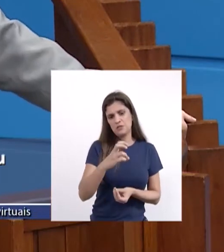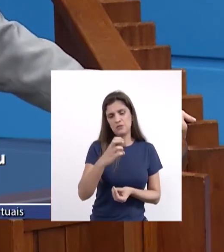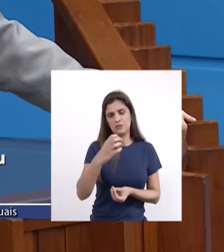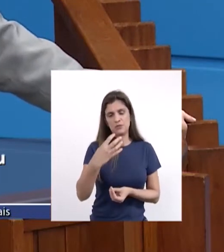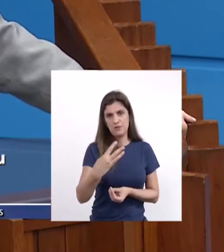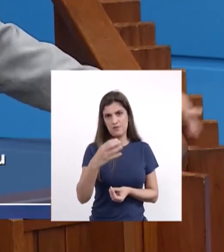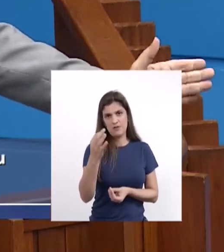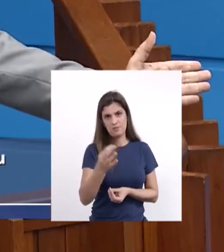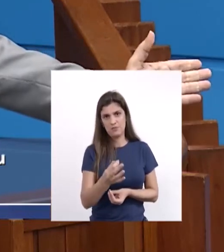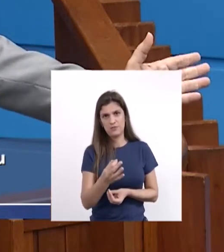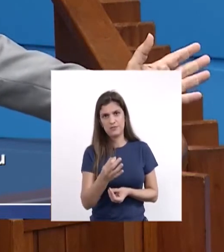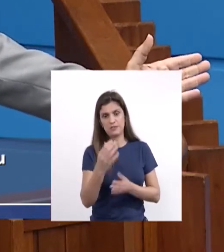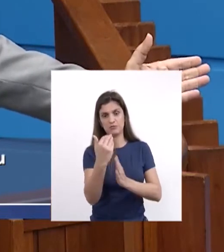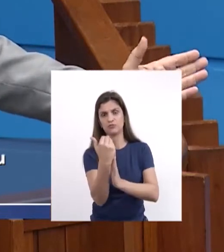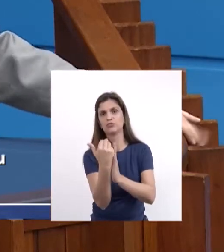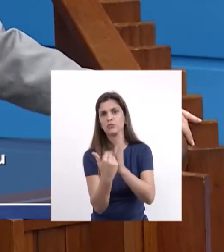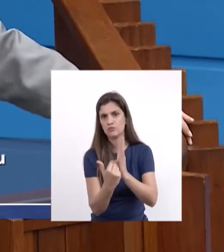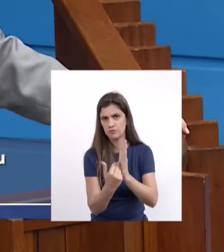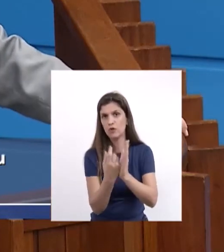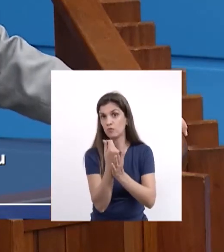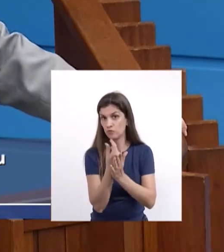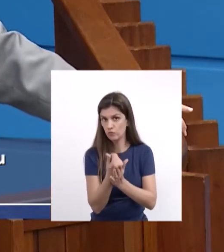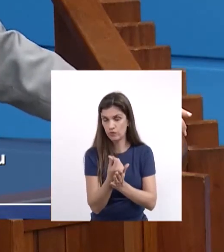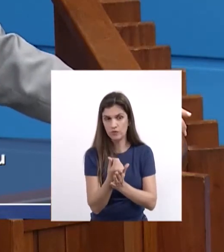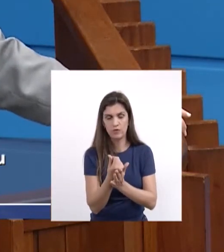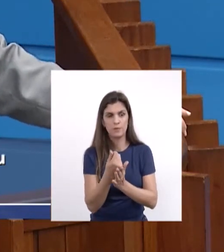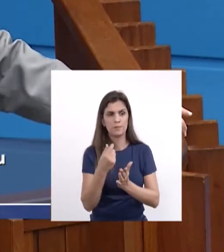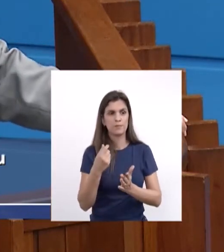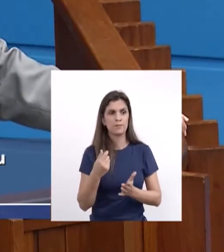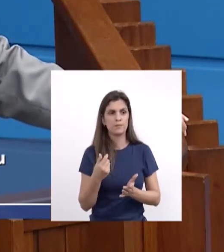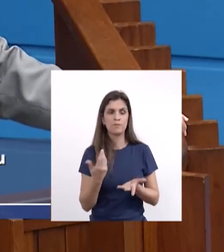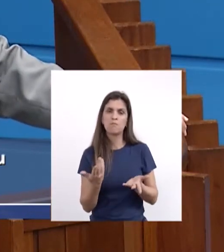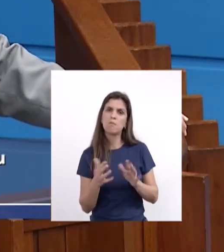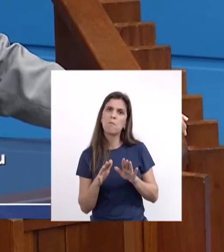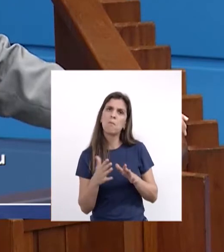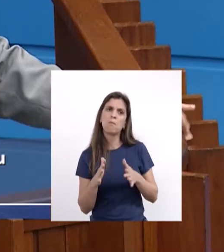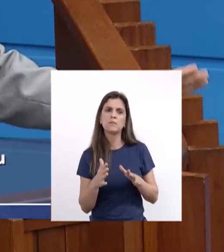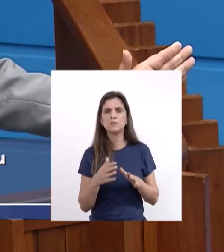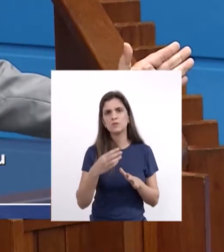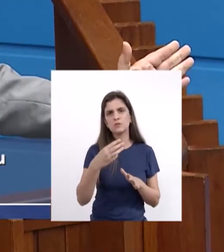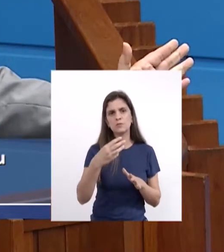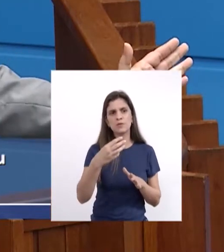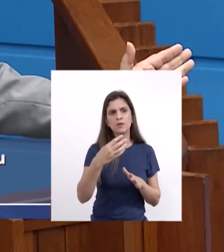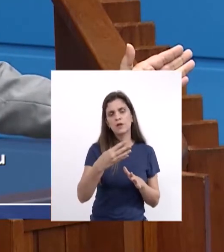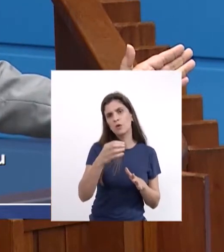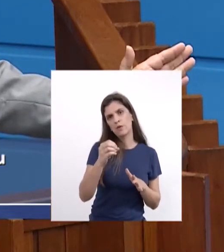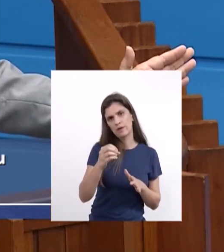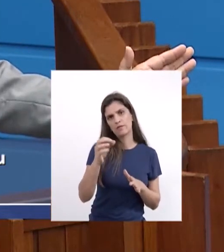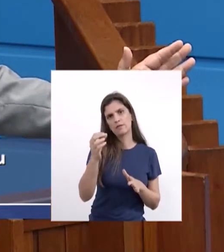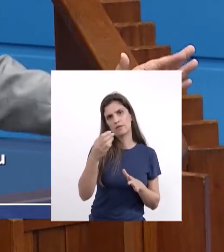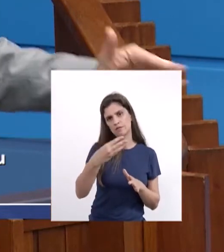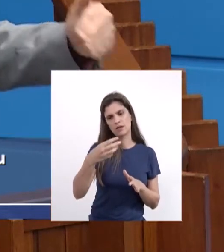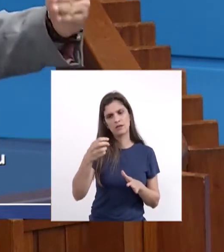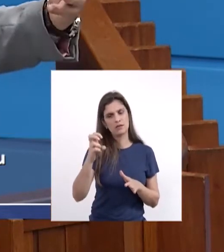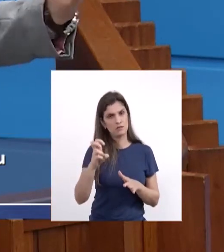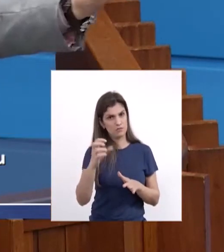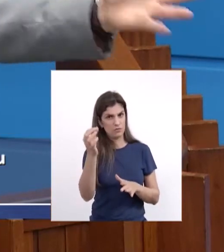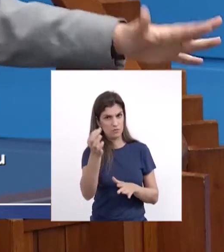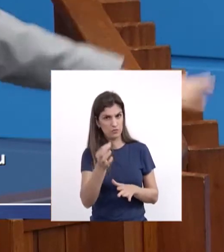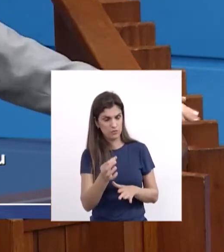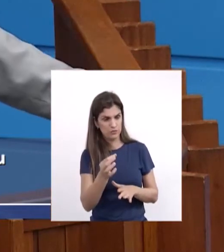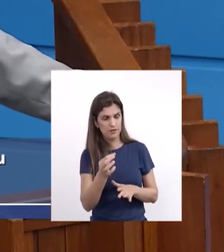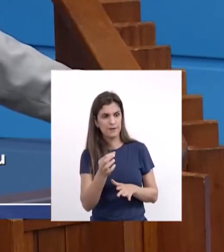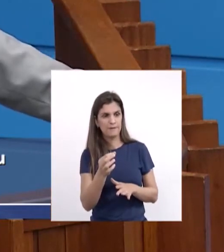de redução, mas que tivesse, por exemplo, 40%, 35%. O que não se pode admitir é que